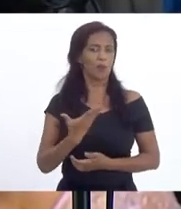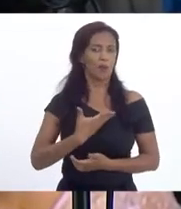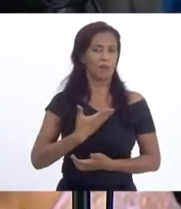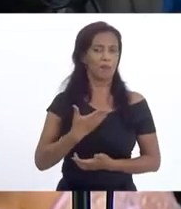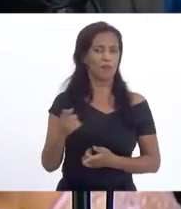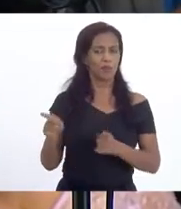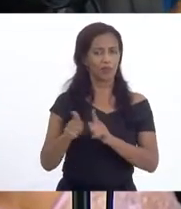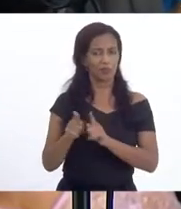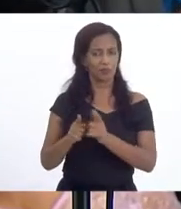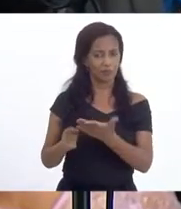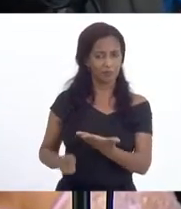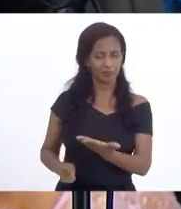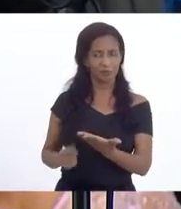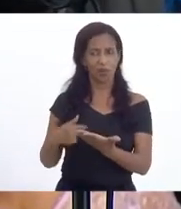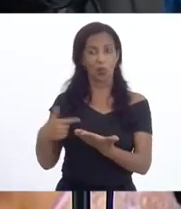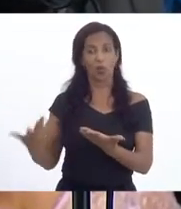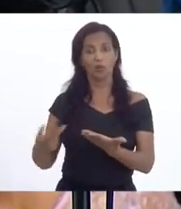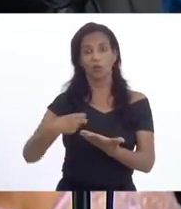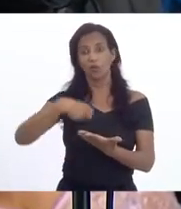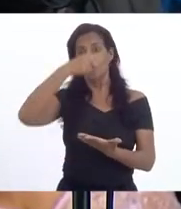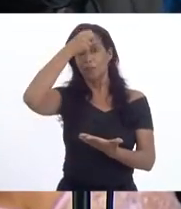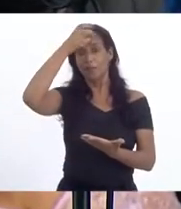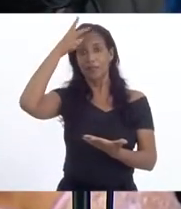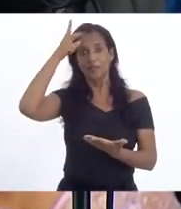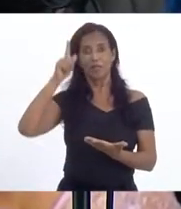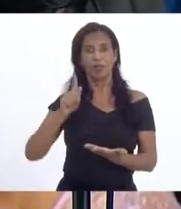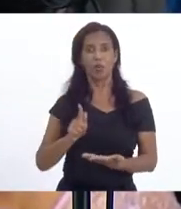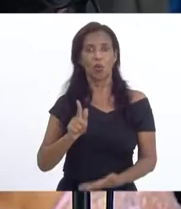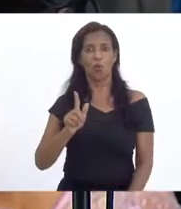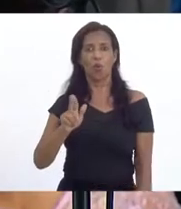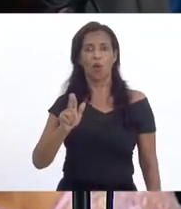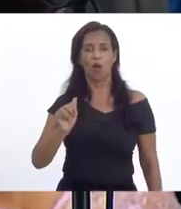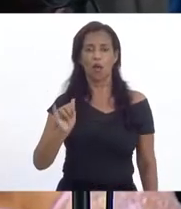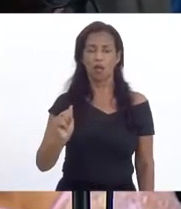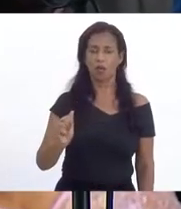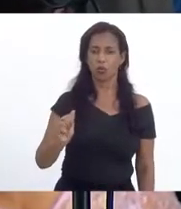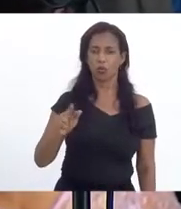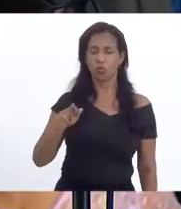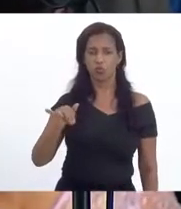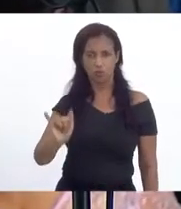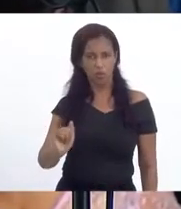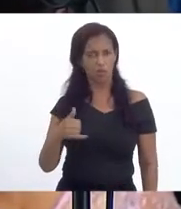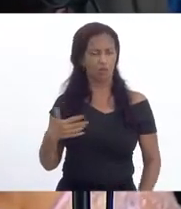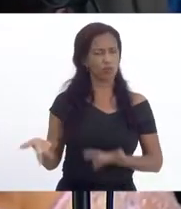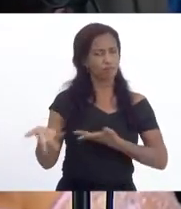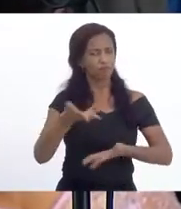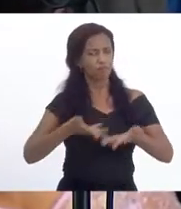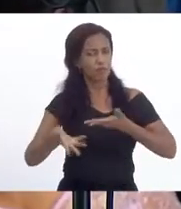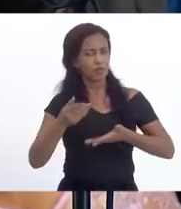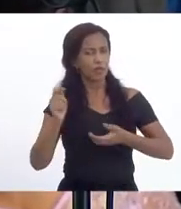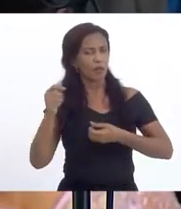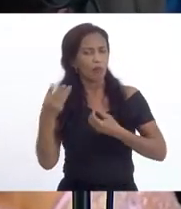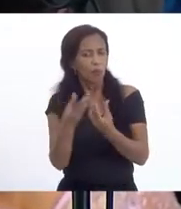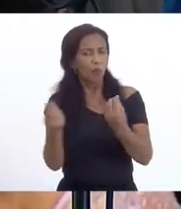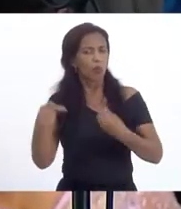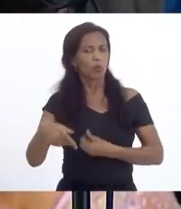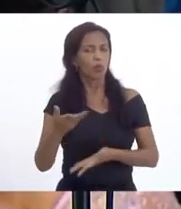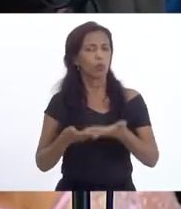Jesus do Itabapuana, quando eu fui prefeito de Guaçuí, nós participávamos muito aqui no consórcio,